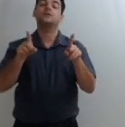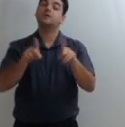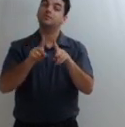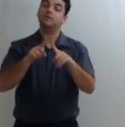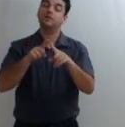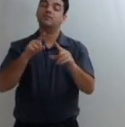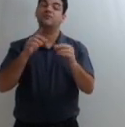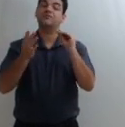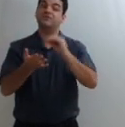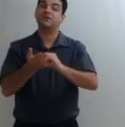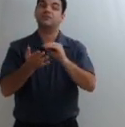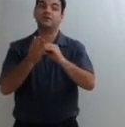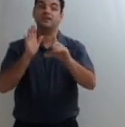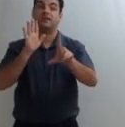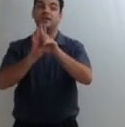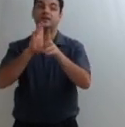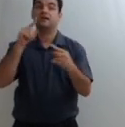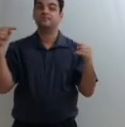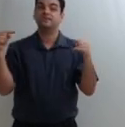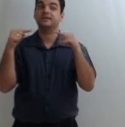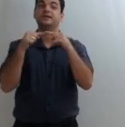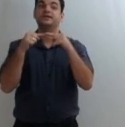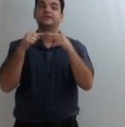processo criminal.